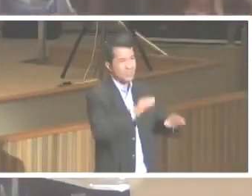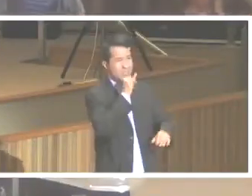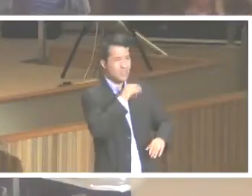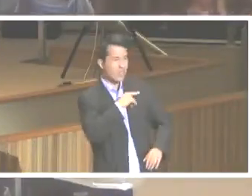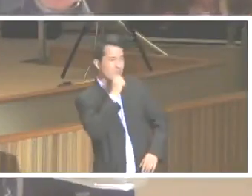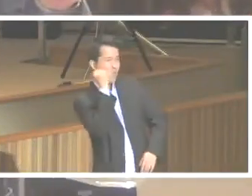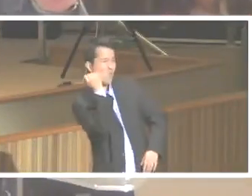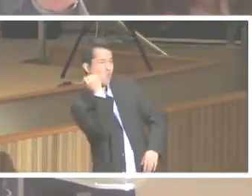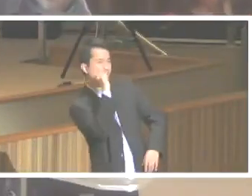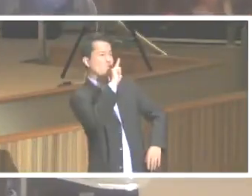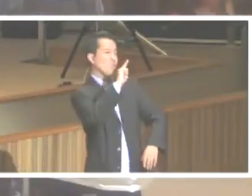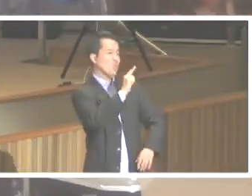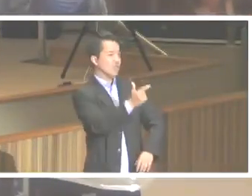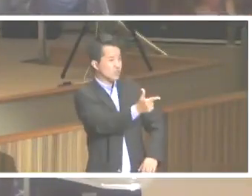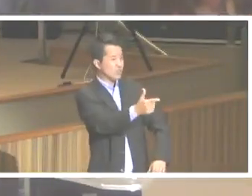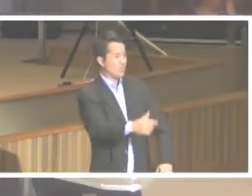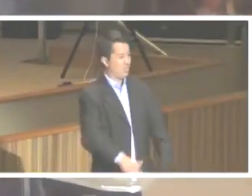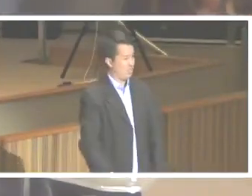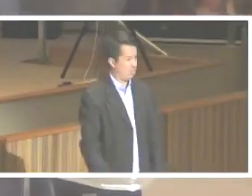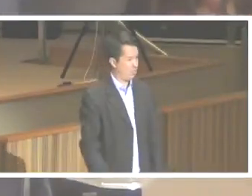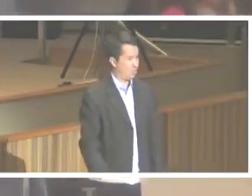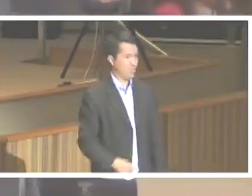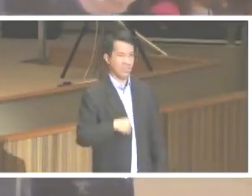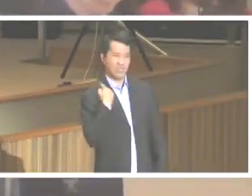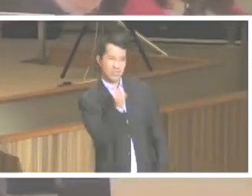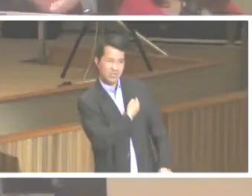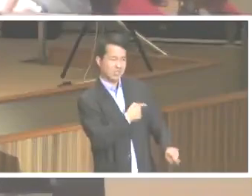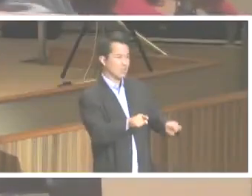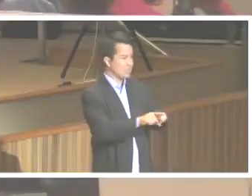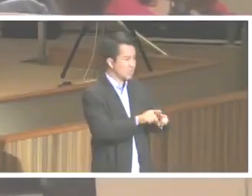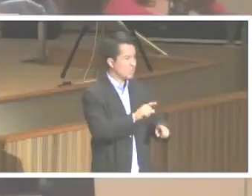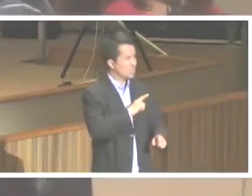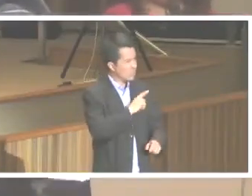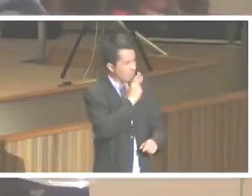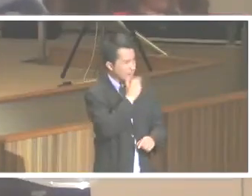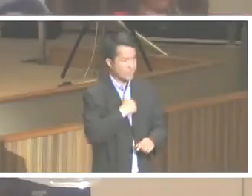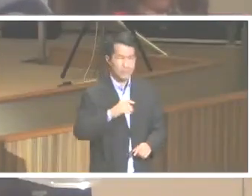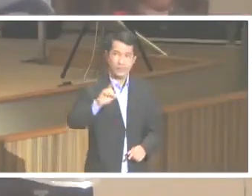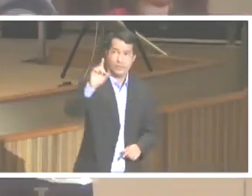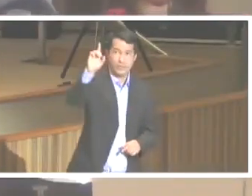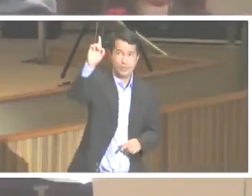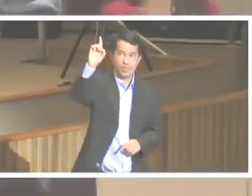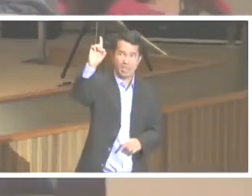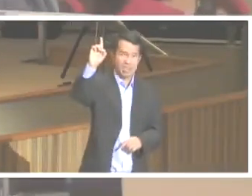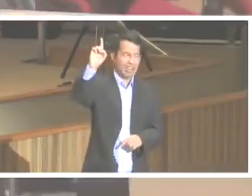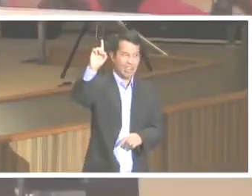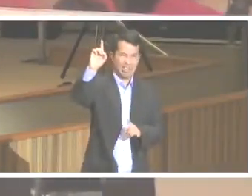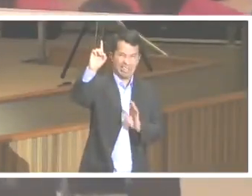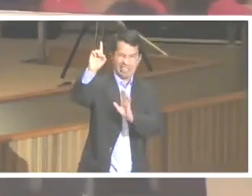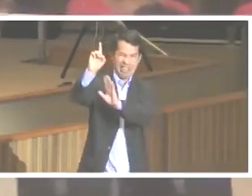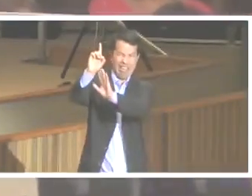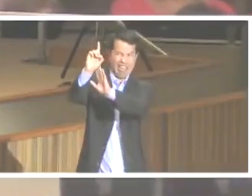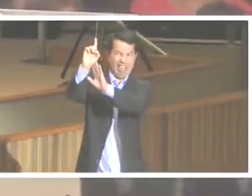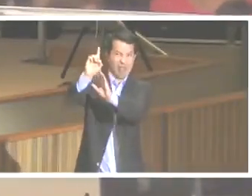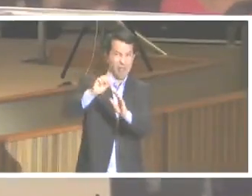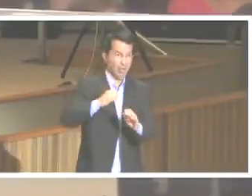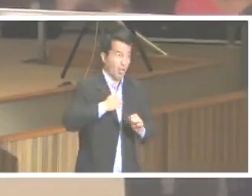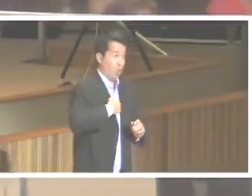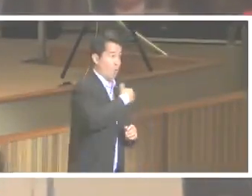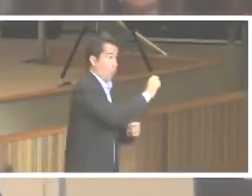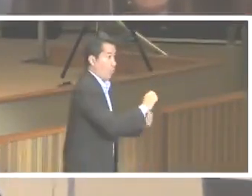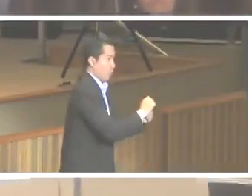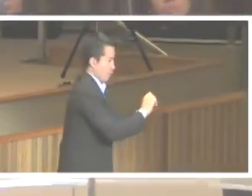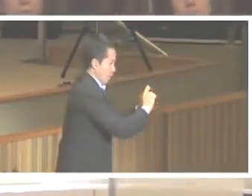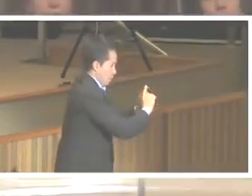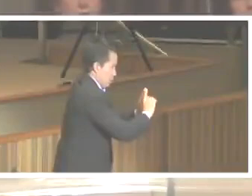deuses que não podem substituir a deus é interessante porque quando o tamanho do nosso